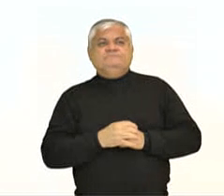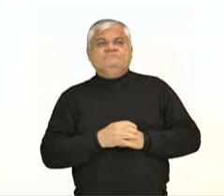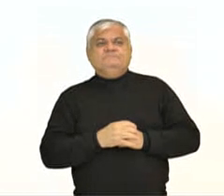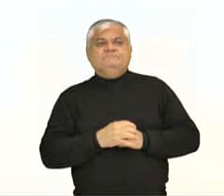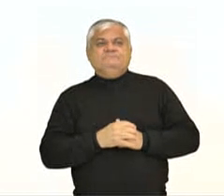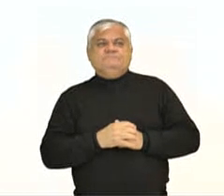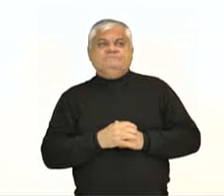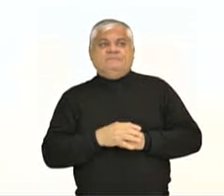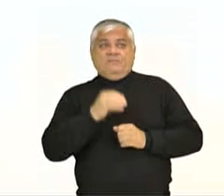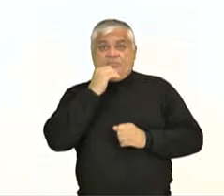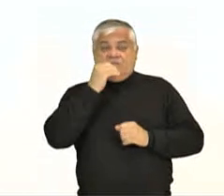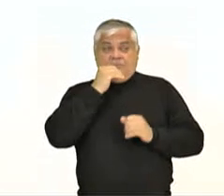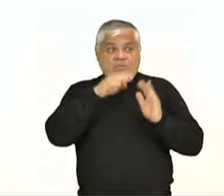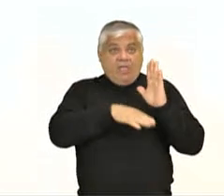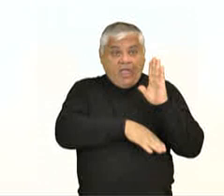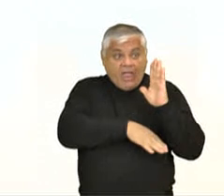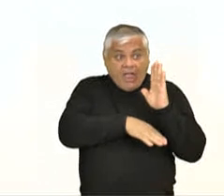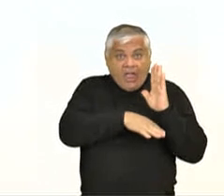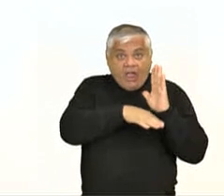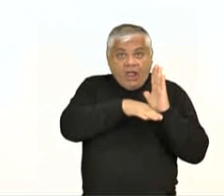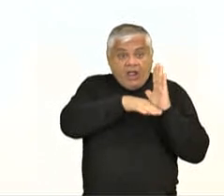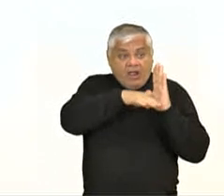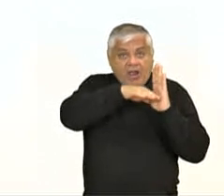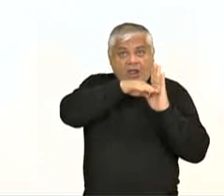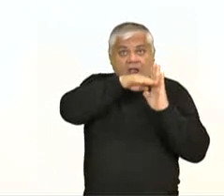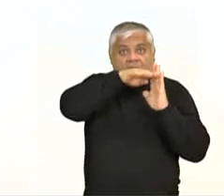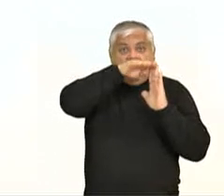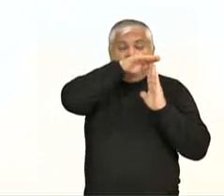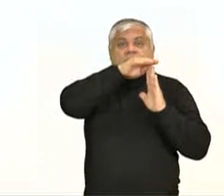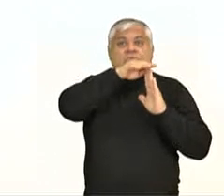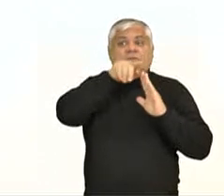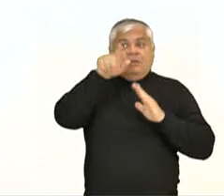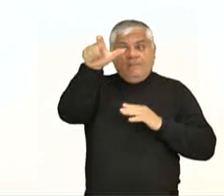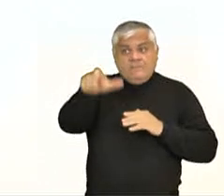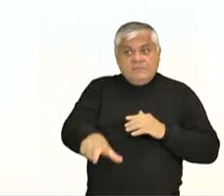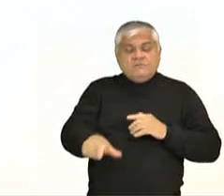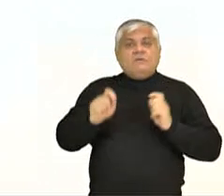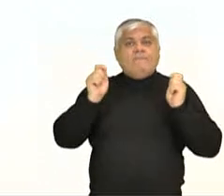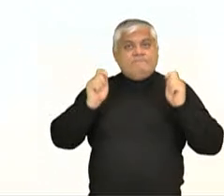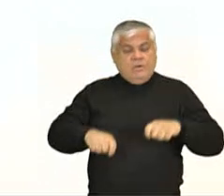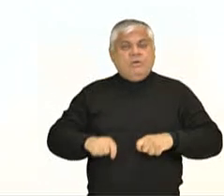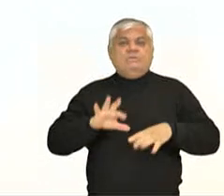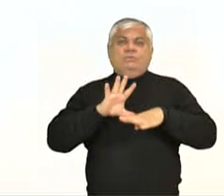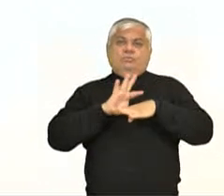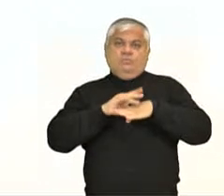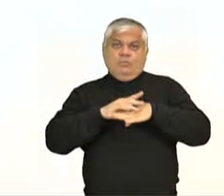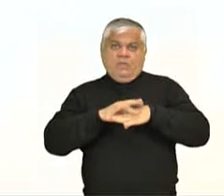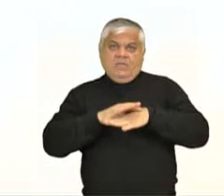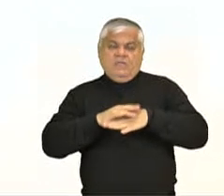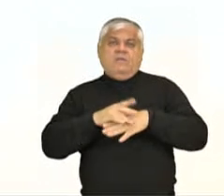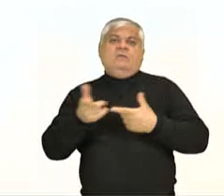Quando o nível está alto no sangue, aumentam as chances de o paciente desencadear doenças como